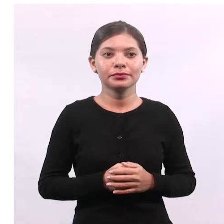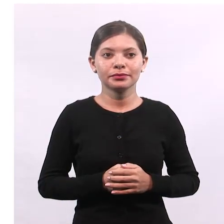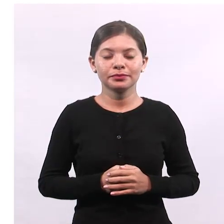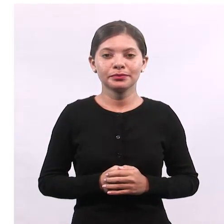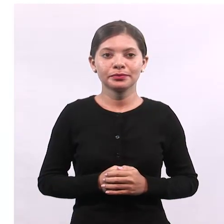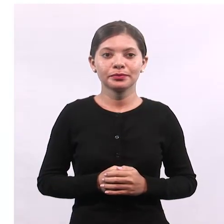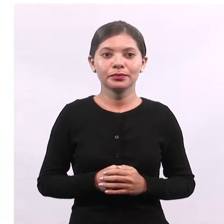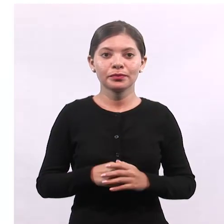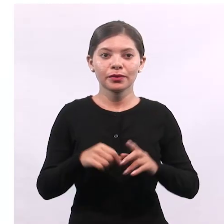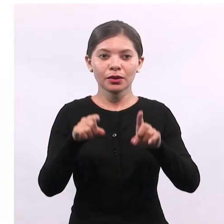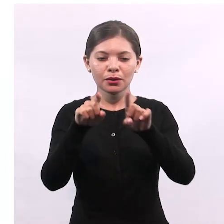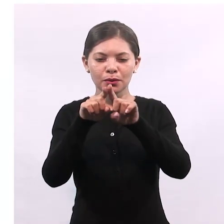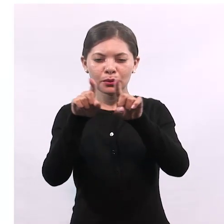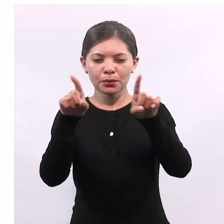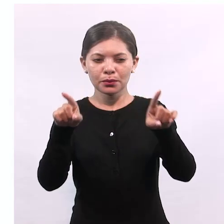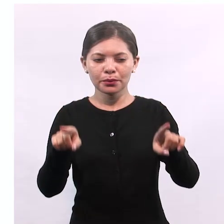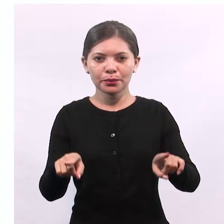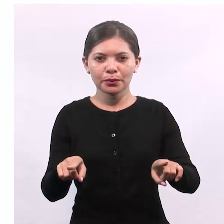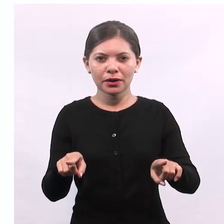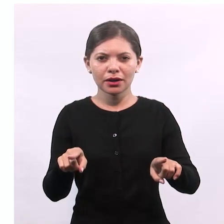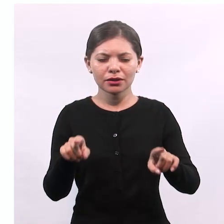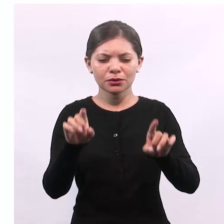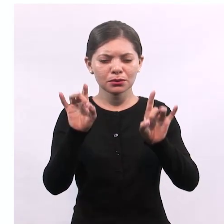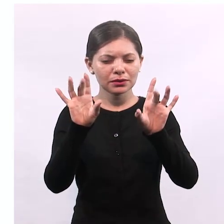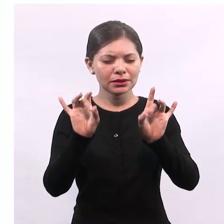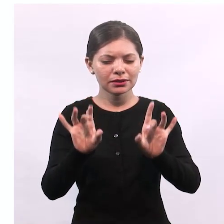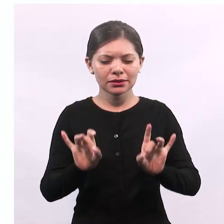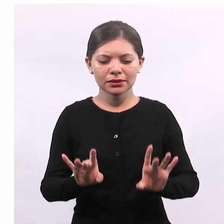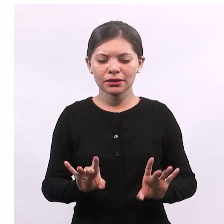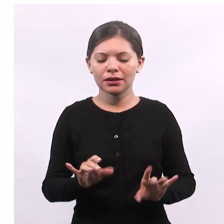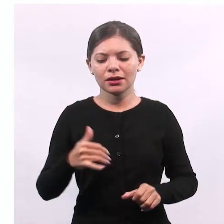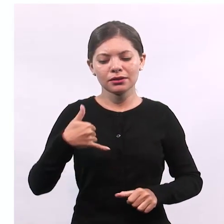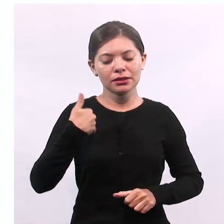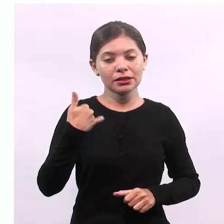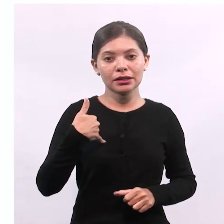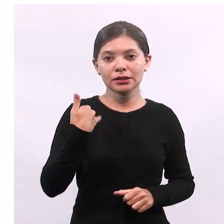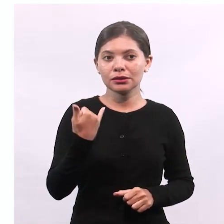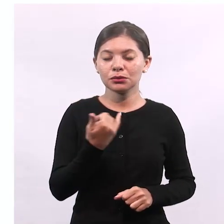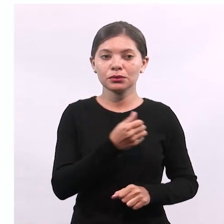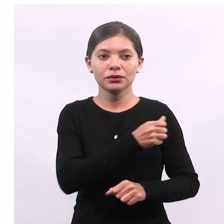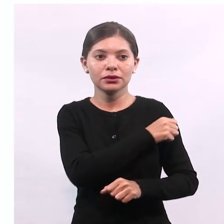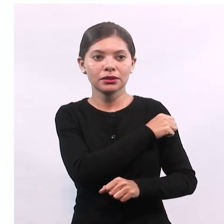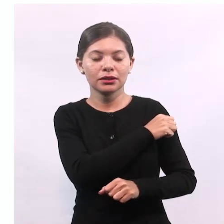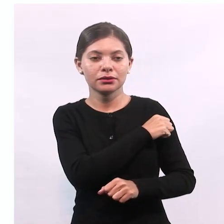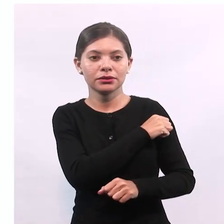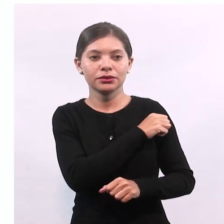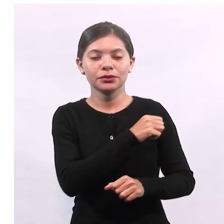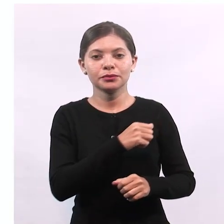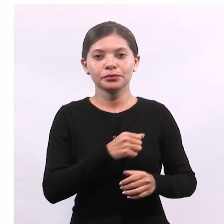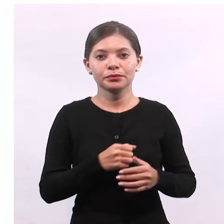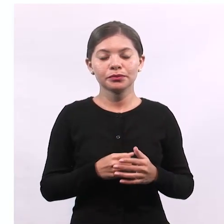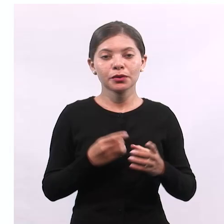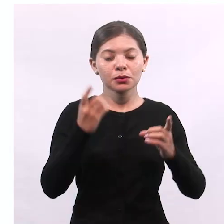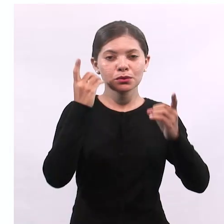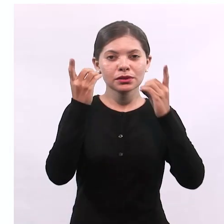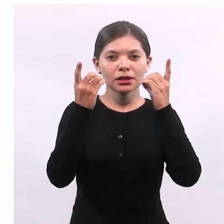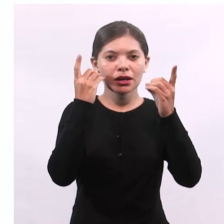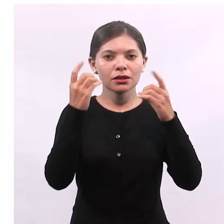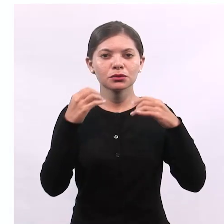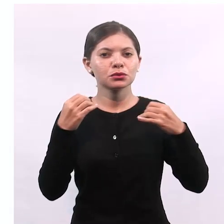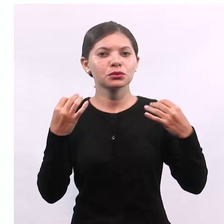quadro detalhado sobre os alunos idade distorção os dados em relação às turmas quantos alunos estão